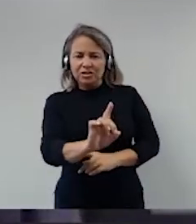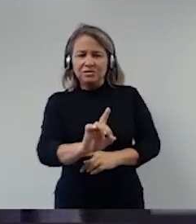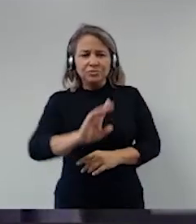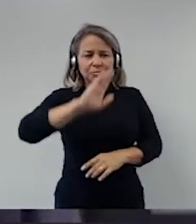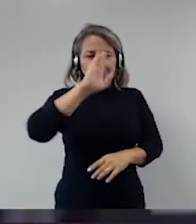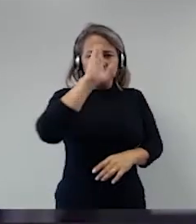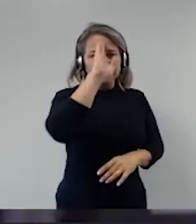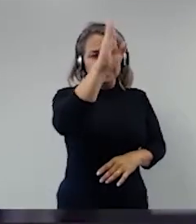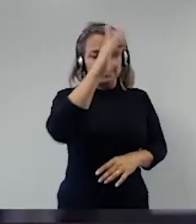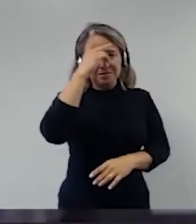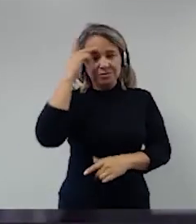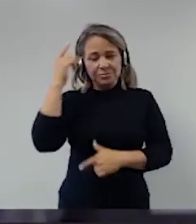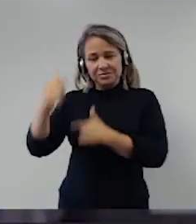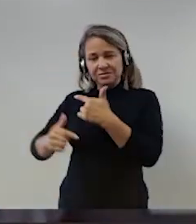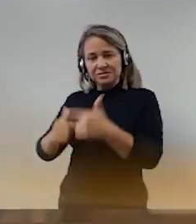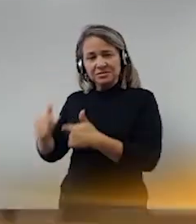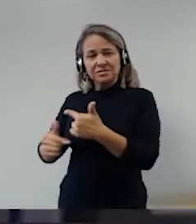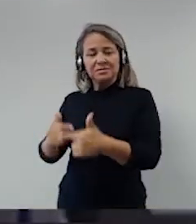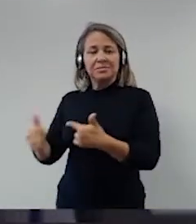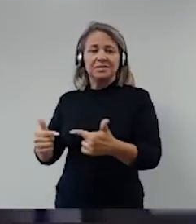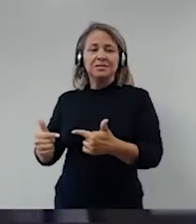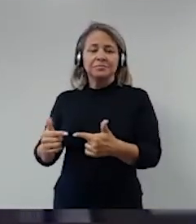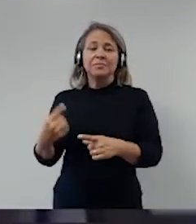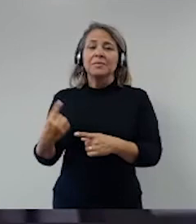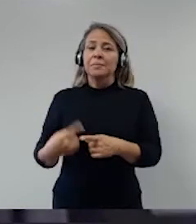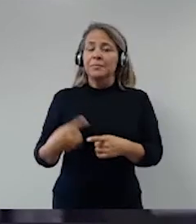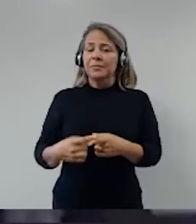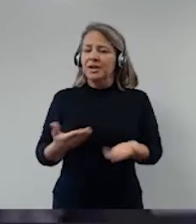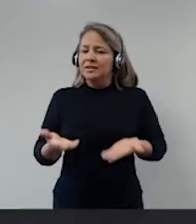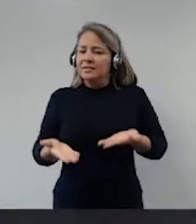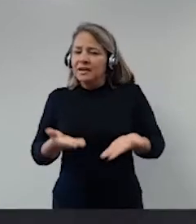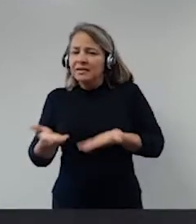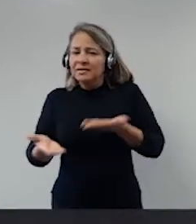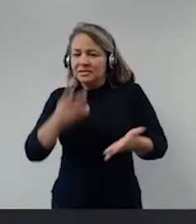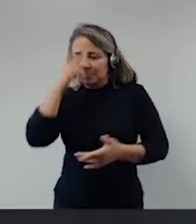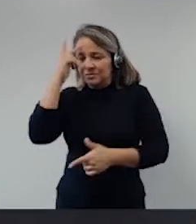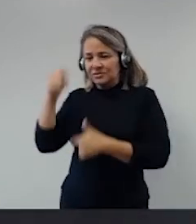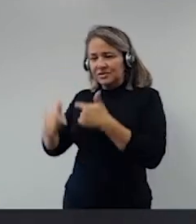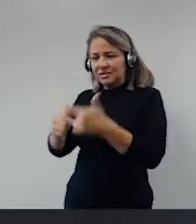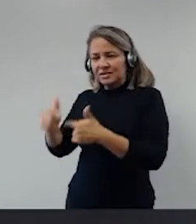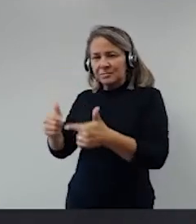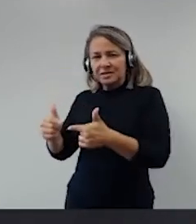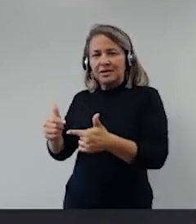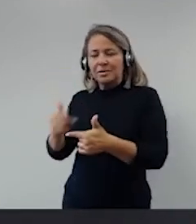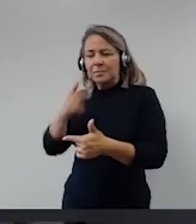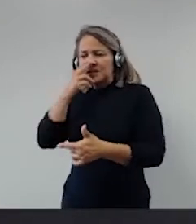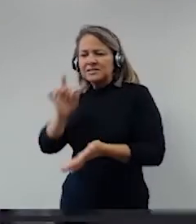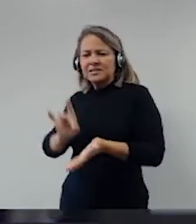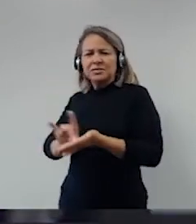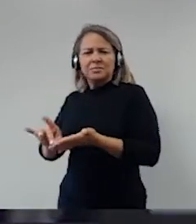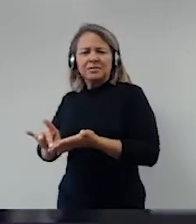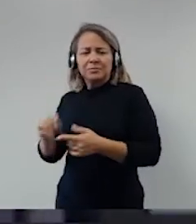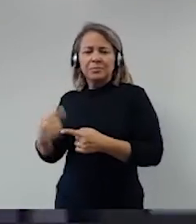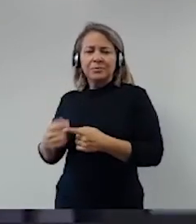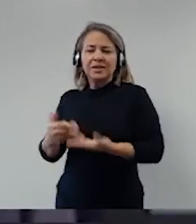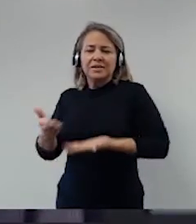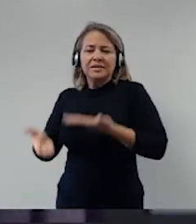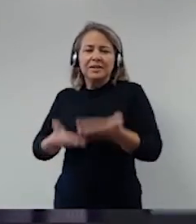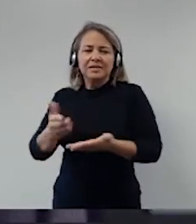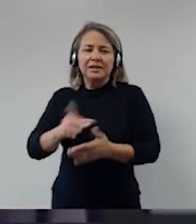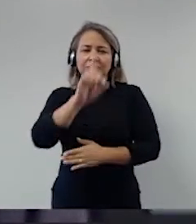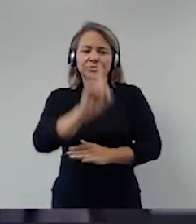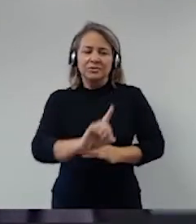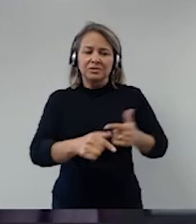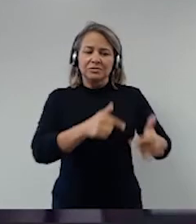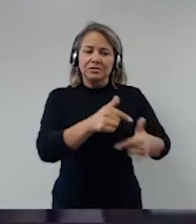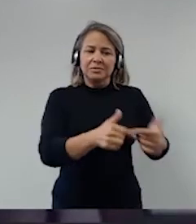fundamentais das trabalhadoras e trabalhadores, por que tratar esses trabalhadores como inimigo, por que tratar o direito do trabalho como